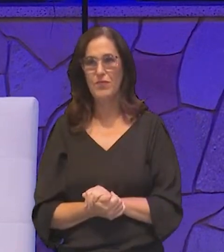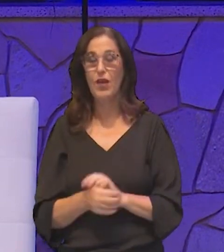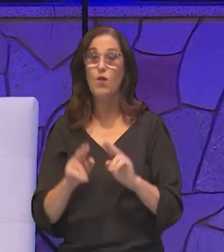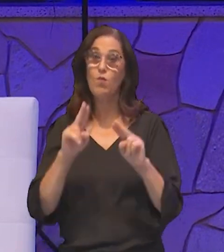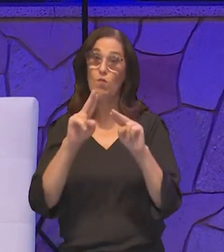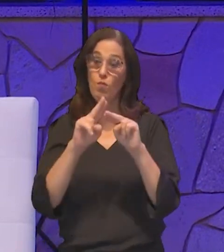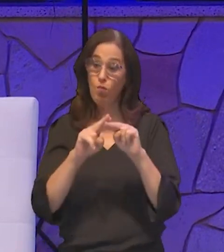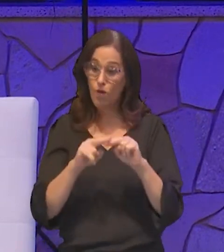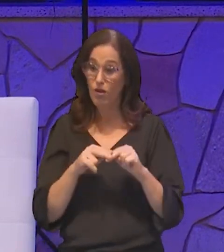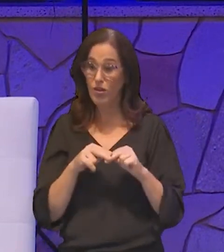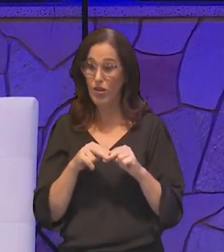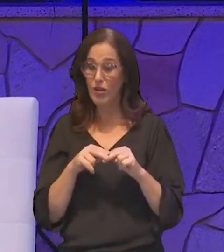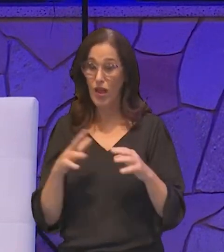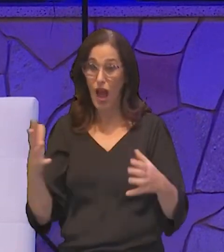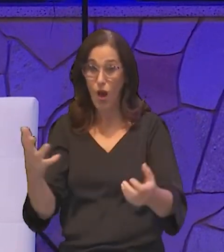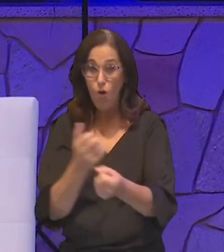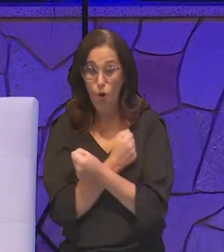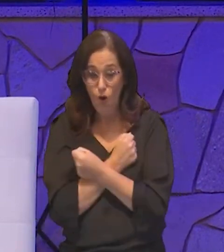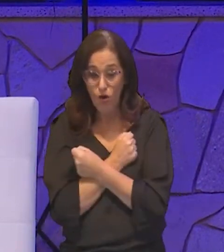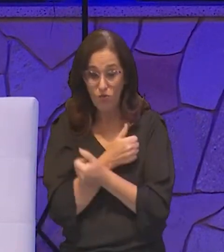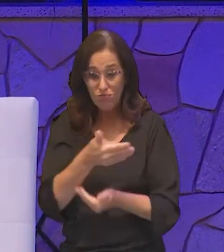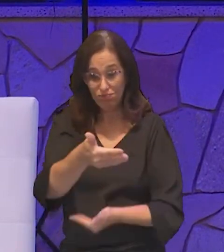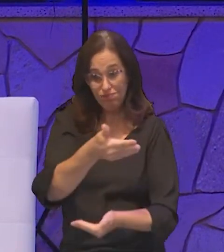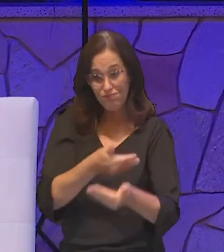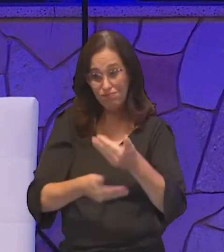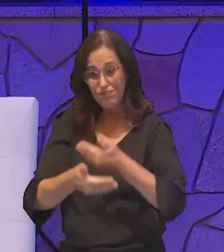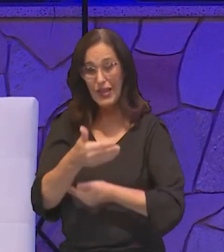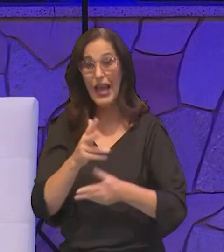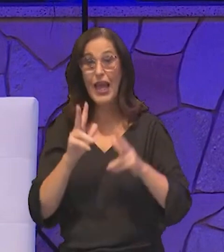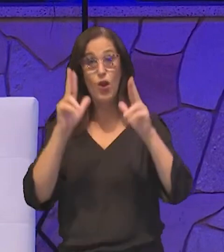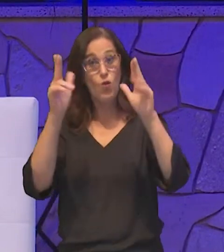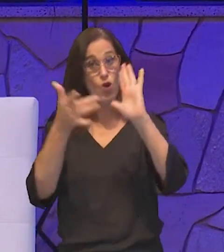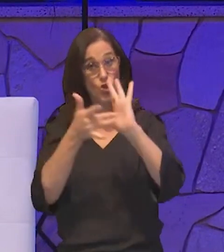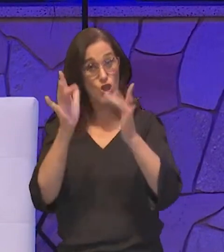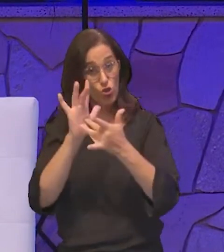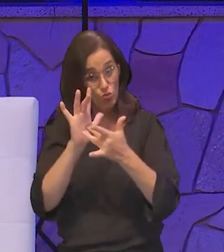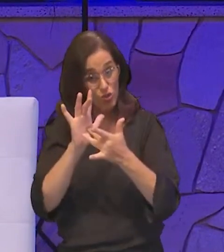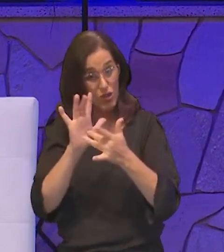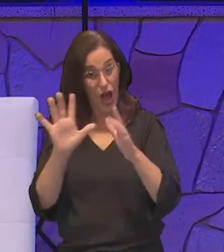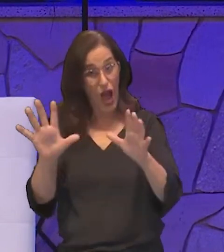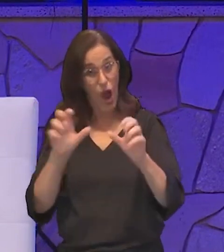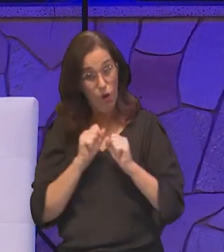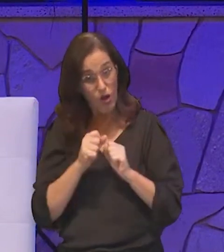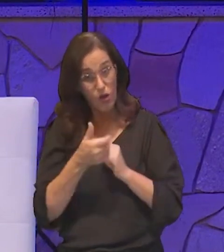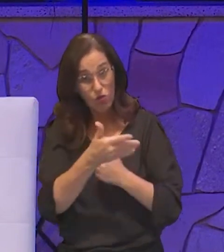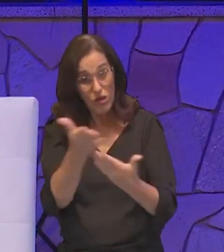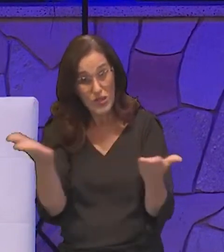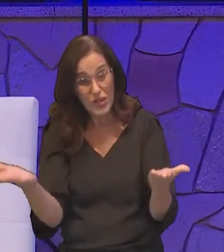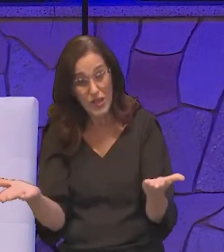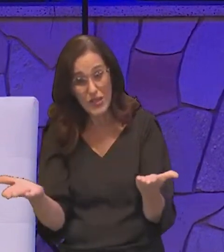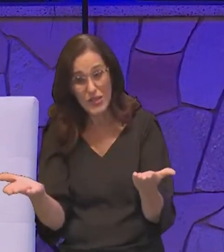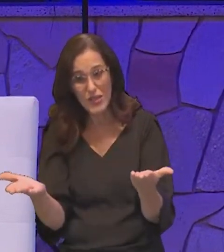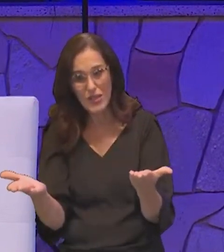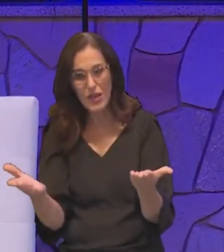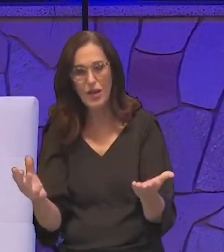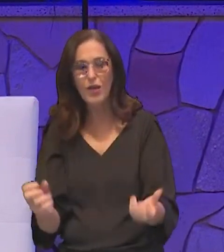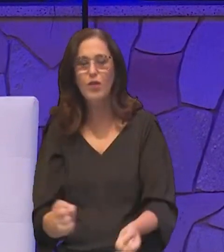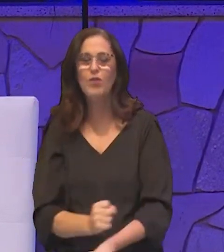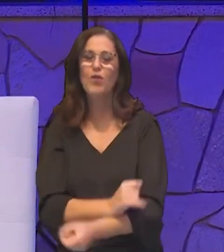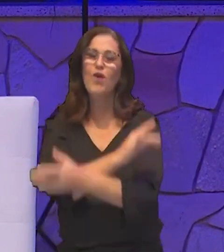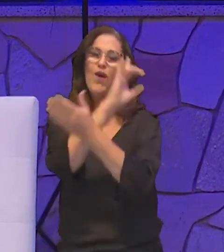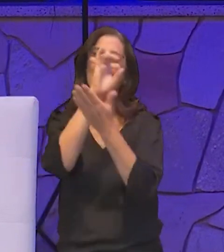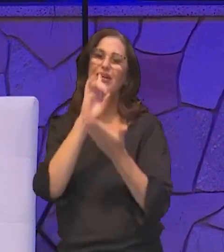portanto, acolham uns aos outros, como também Cristo acolheu vocês para a glória